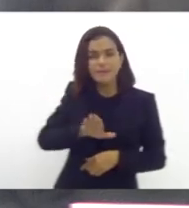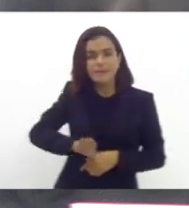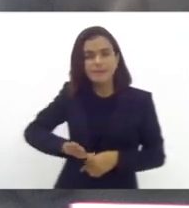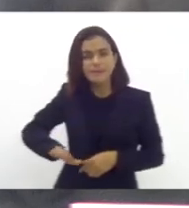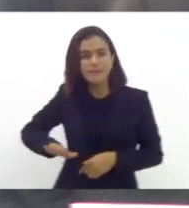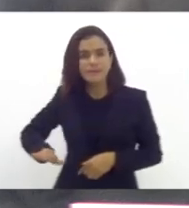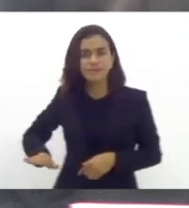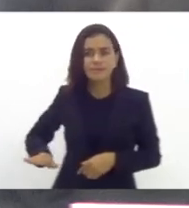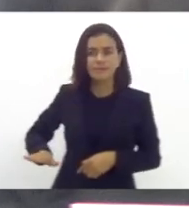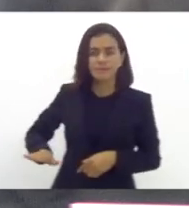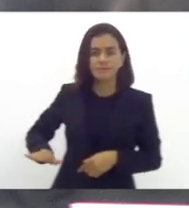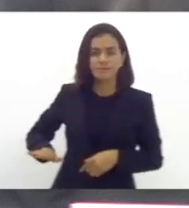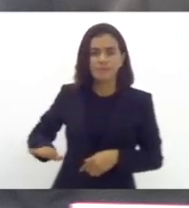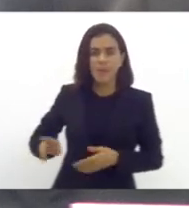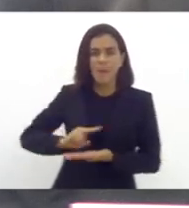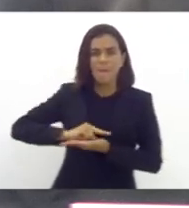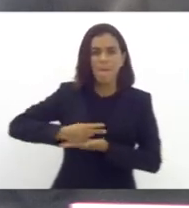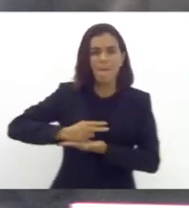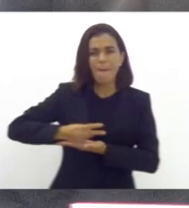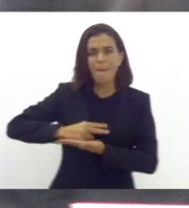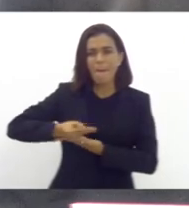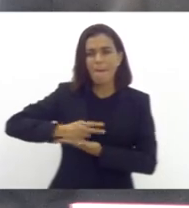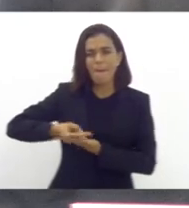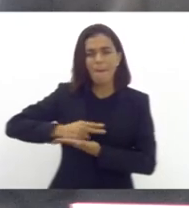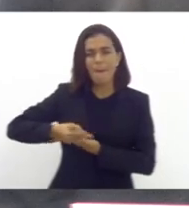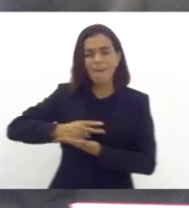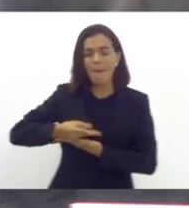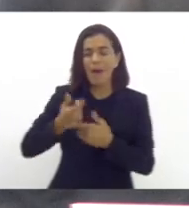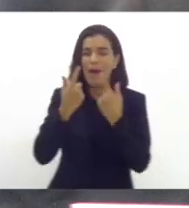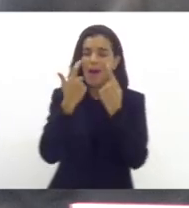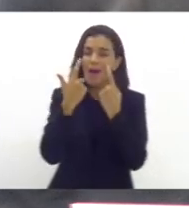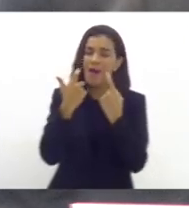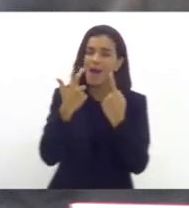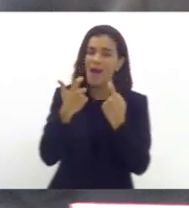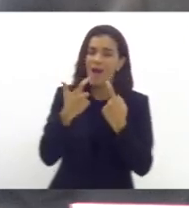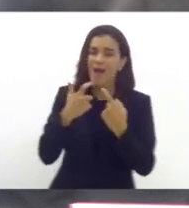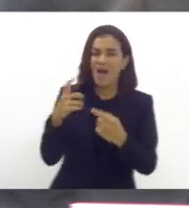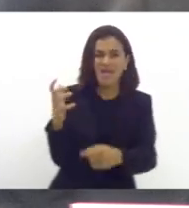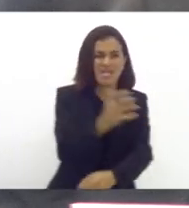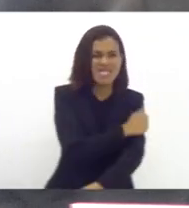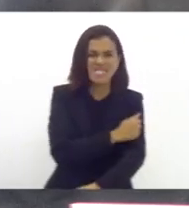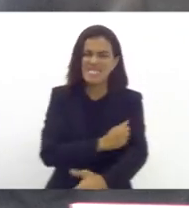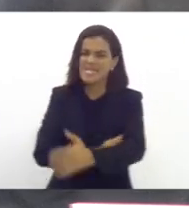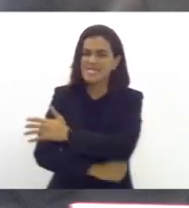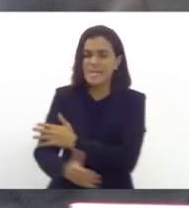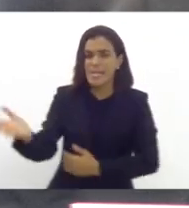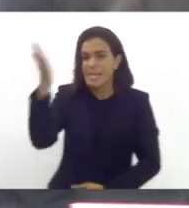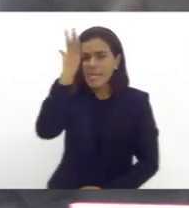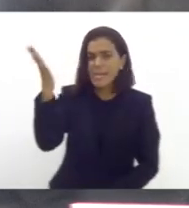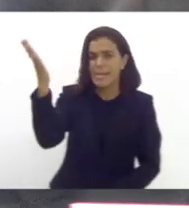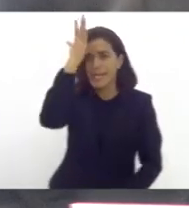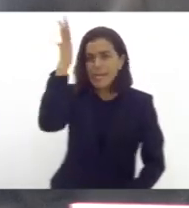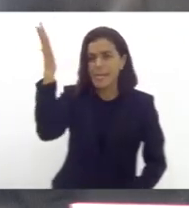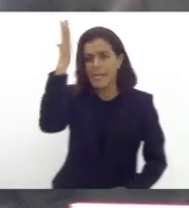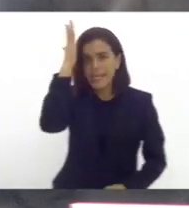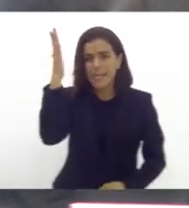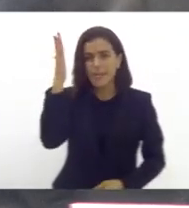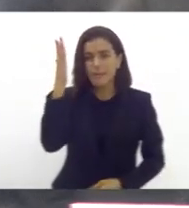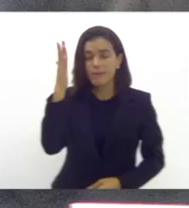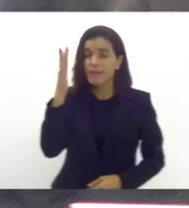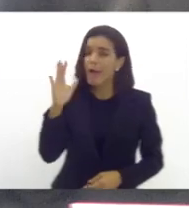criança se batendo Chorando se mutilando a gente tirou vídeos aqui a gente não deixei